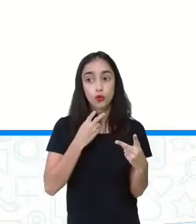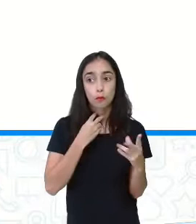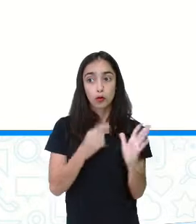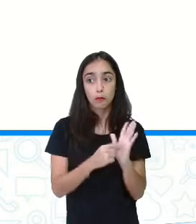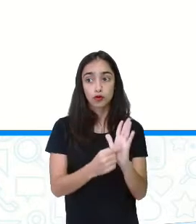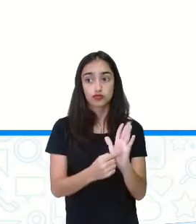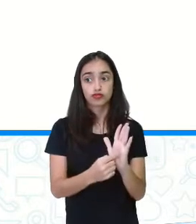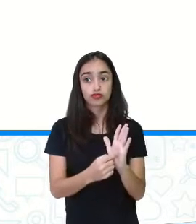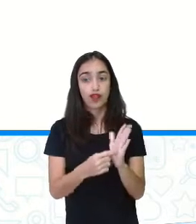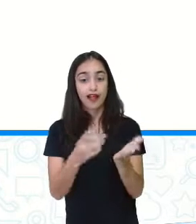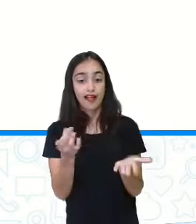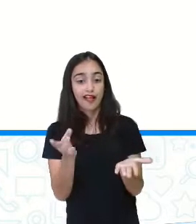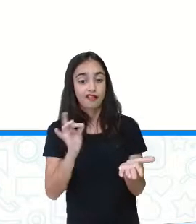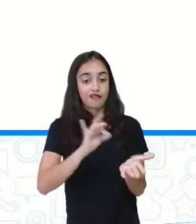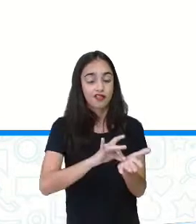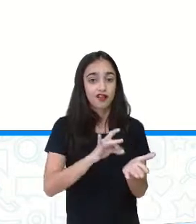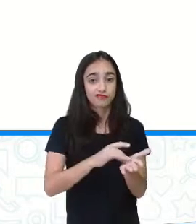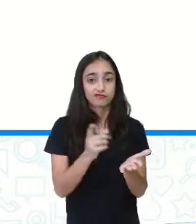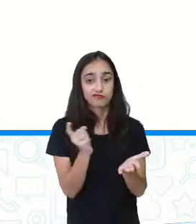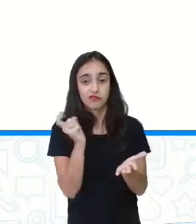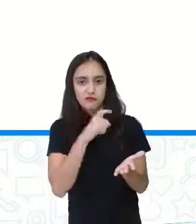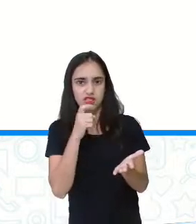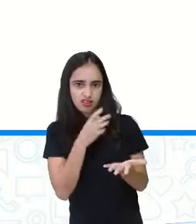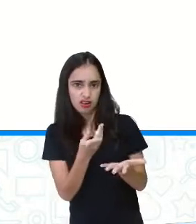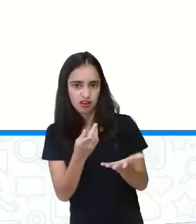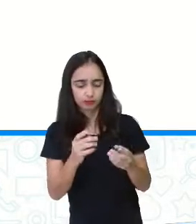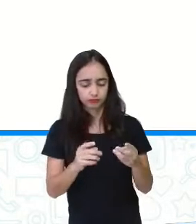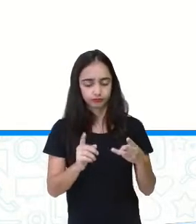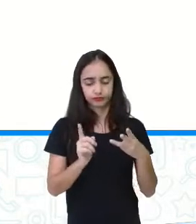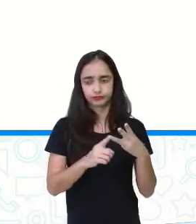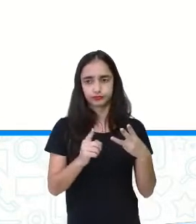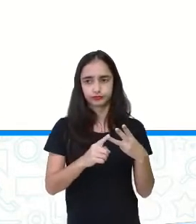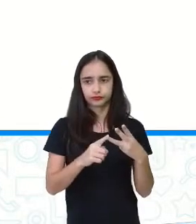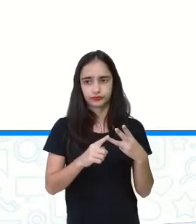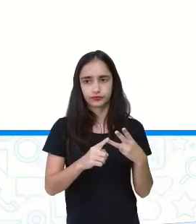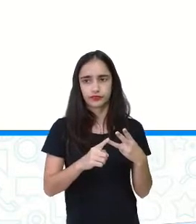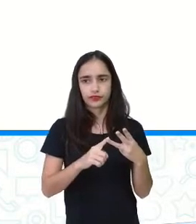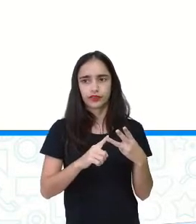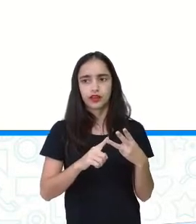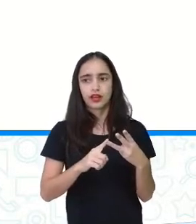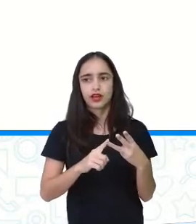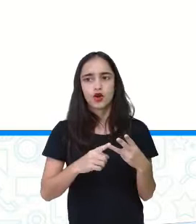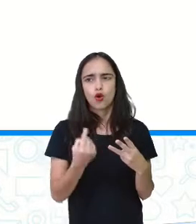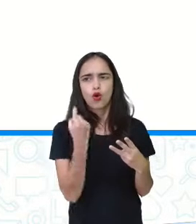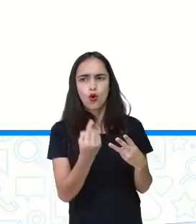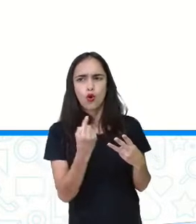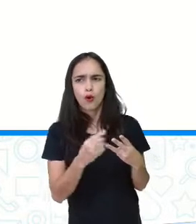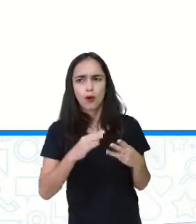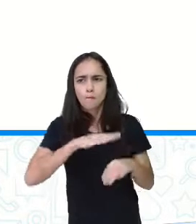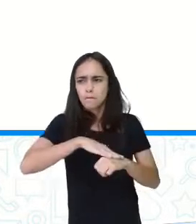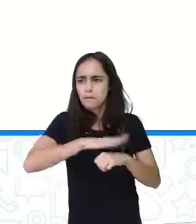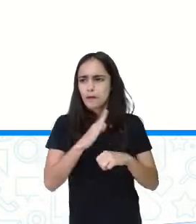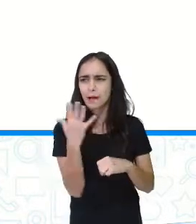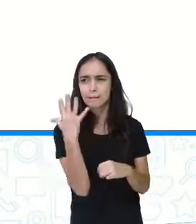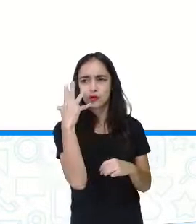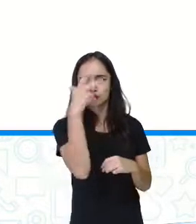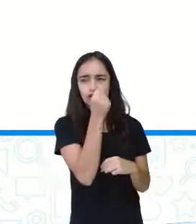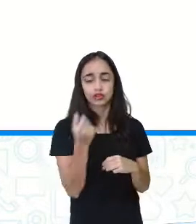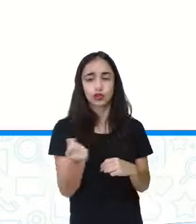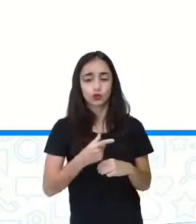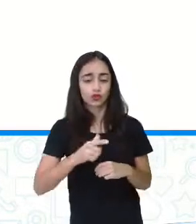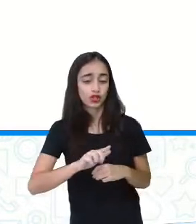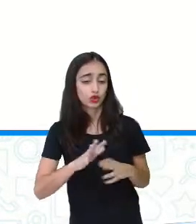ser a gralha é mais bela de todas as aves do reino de a inveja dos outros pássaros que acabou